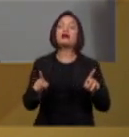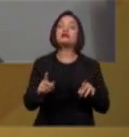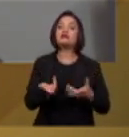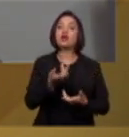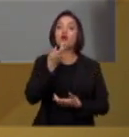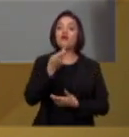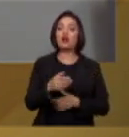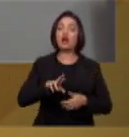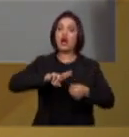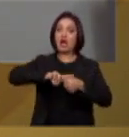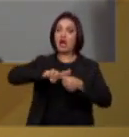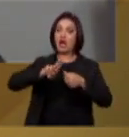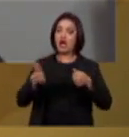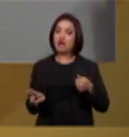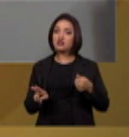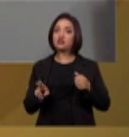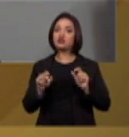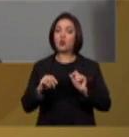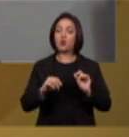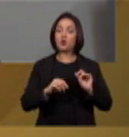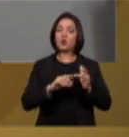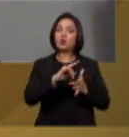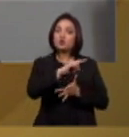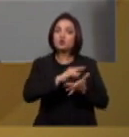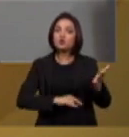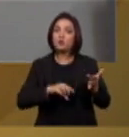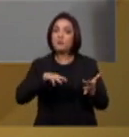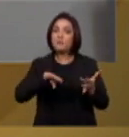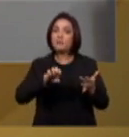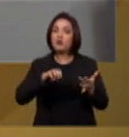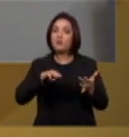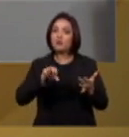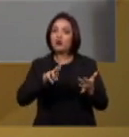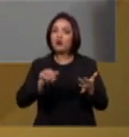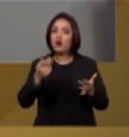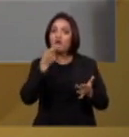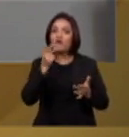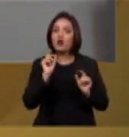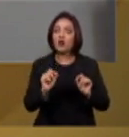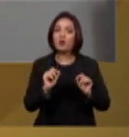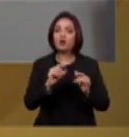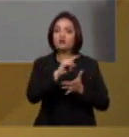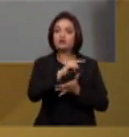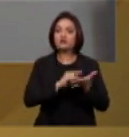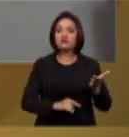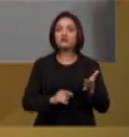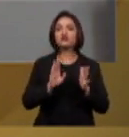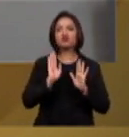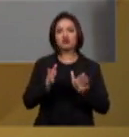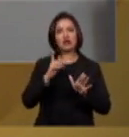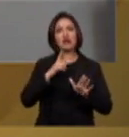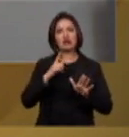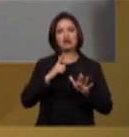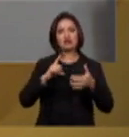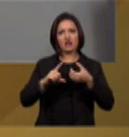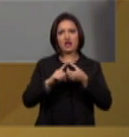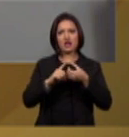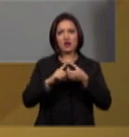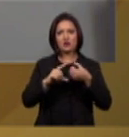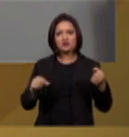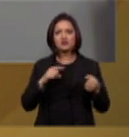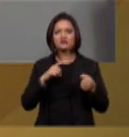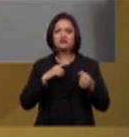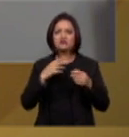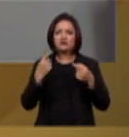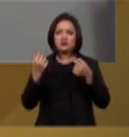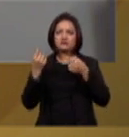seu memorial, ela nos informa que o dispositivo legal já havia sido tacitamente revogado, não